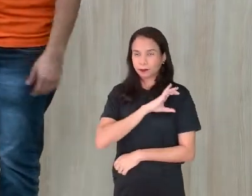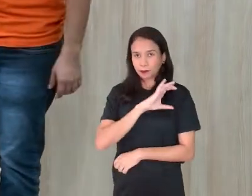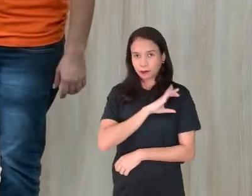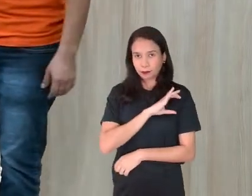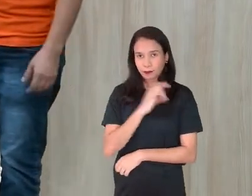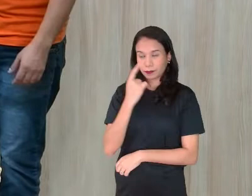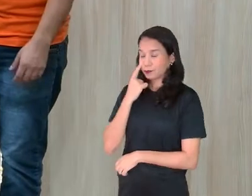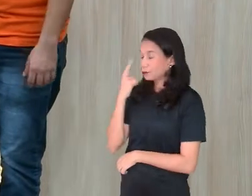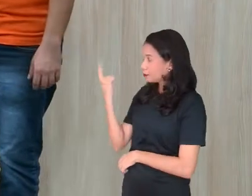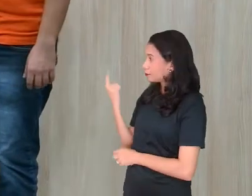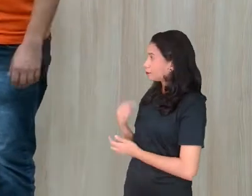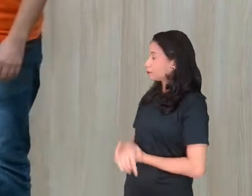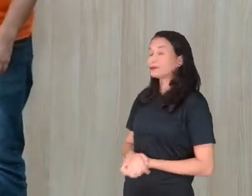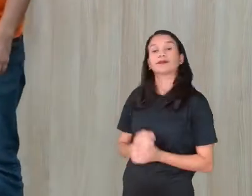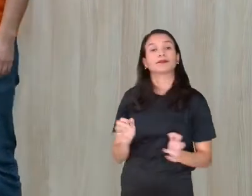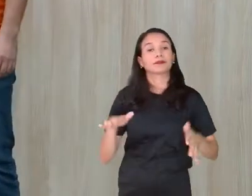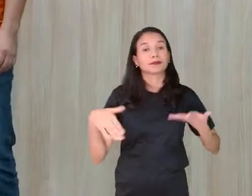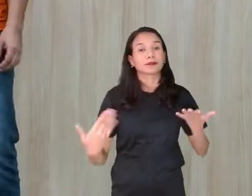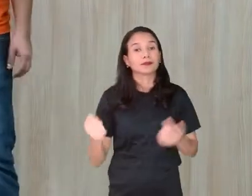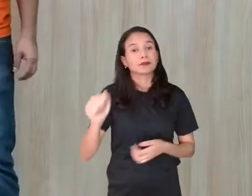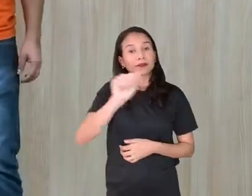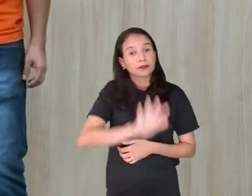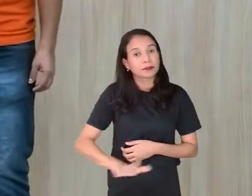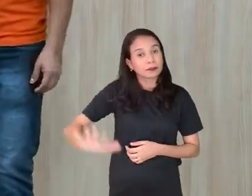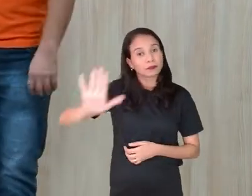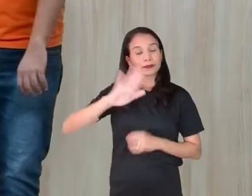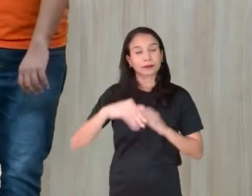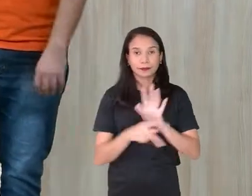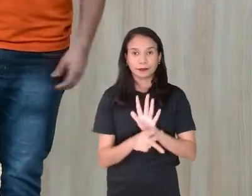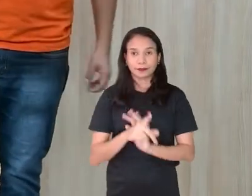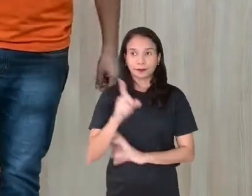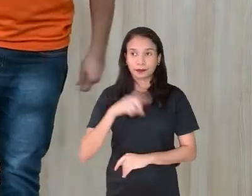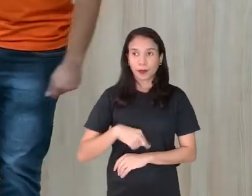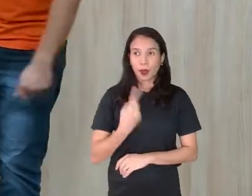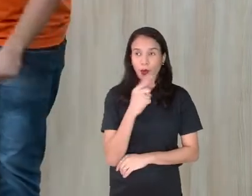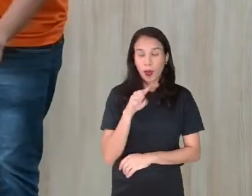no Canadá. Então, a área dessa planície vai ser de